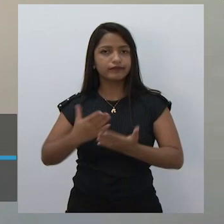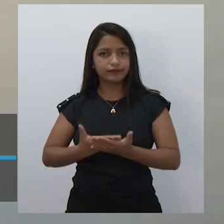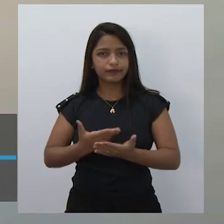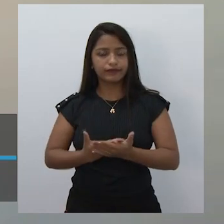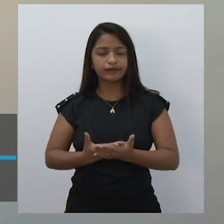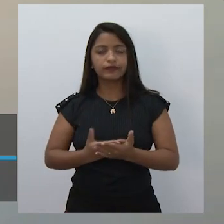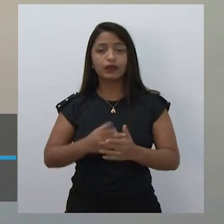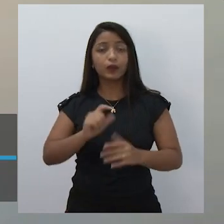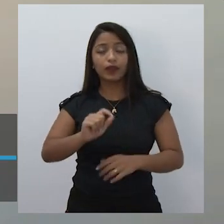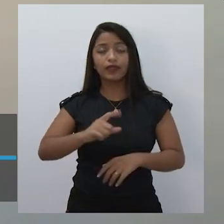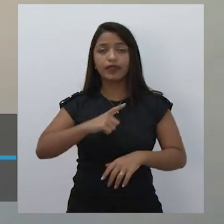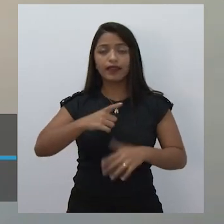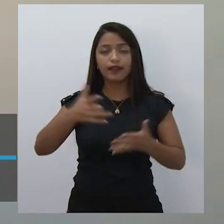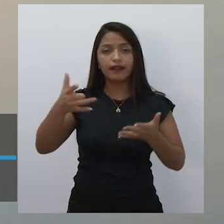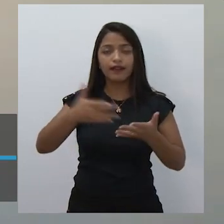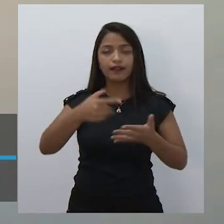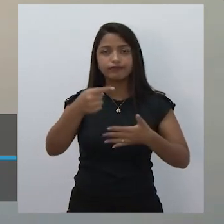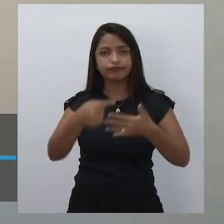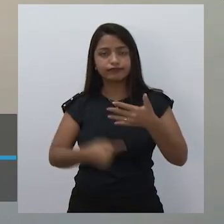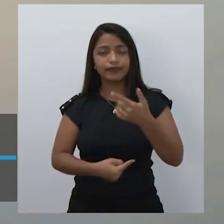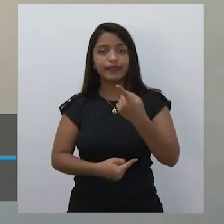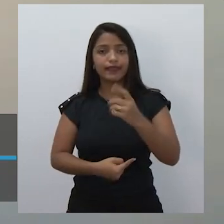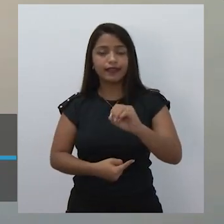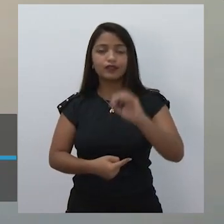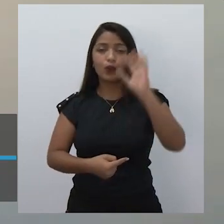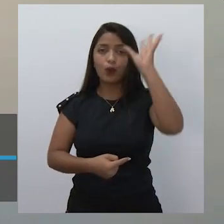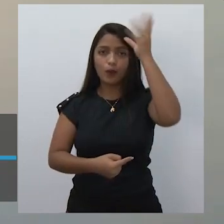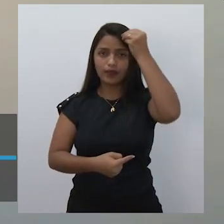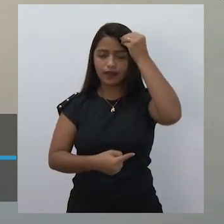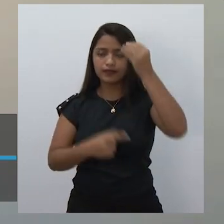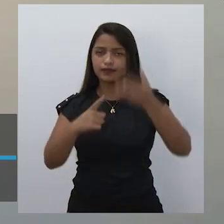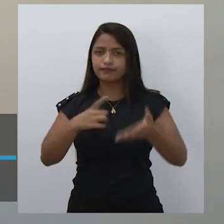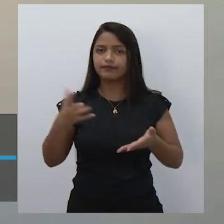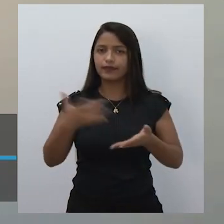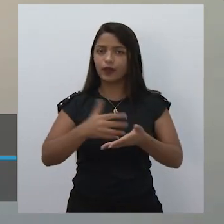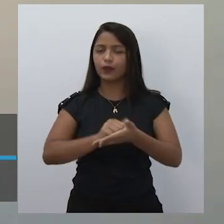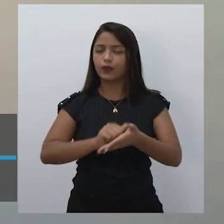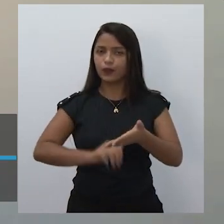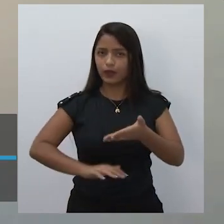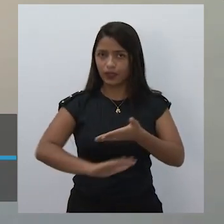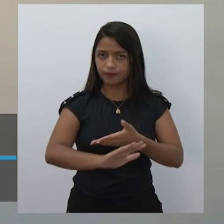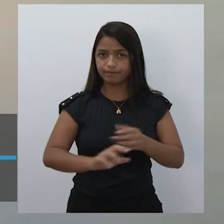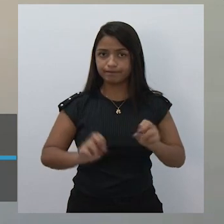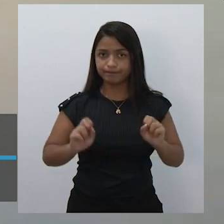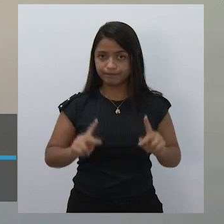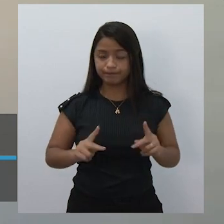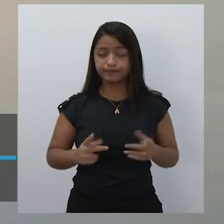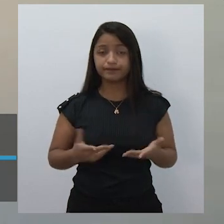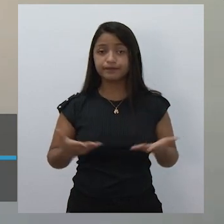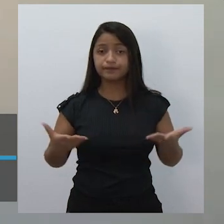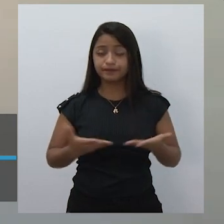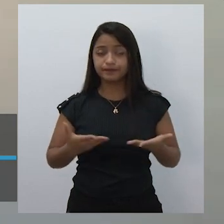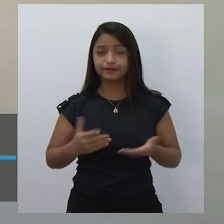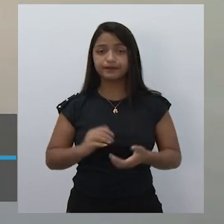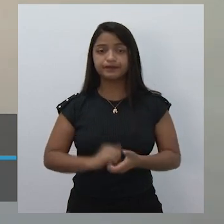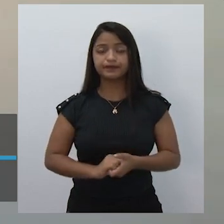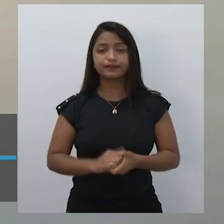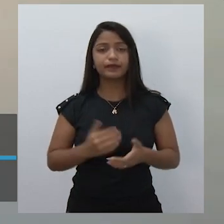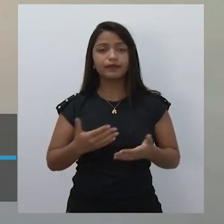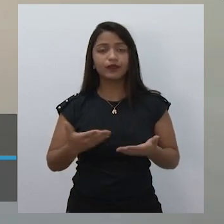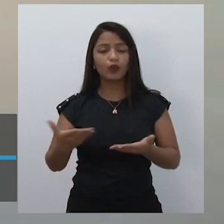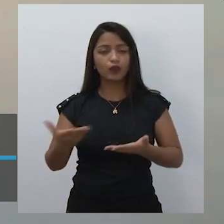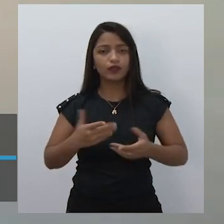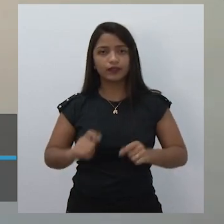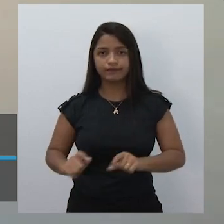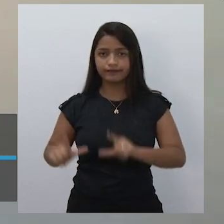as 10 competências que estão lá no currículo. Vamos conversar, vamos ouvir um pouquinho a Ana Penido